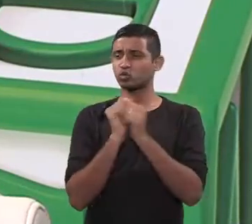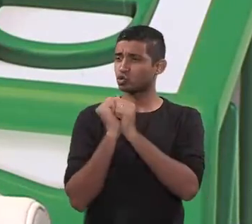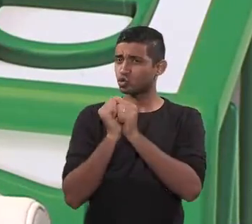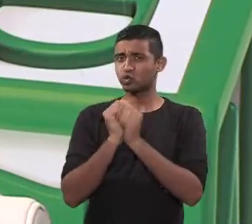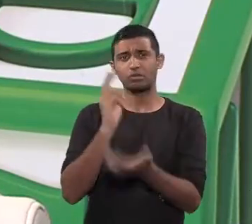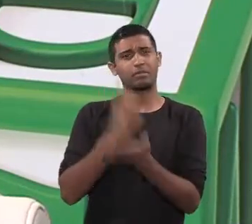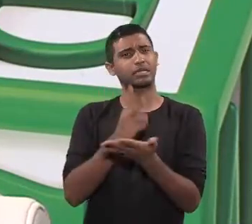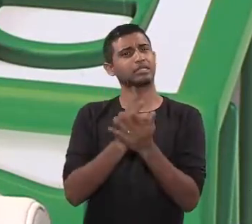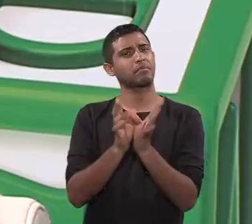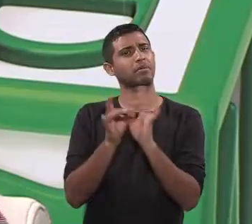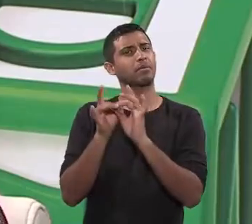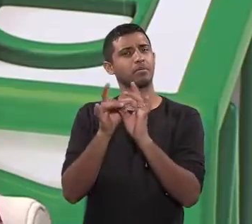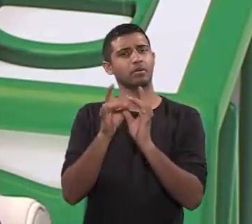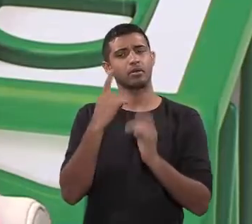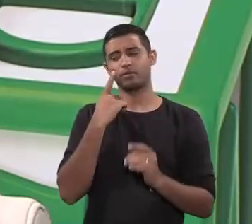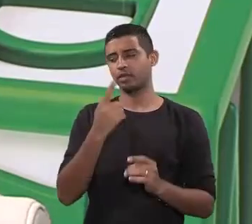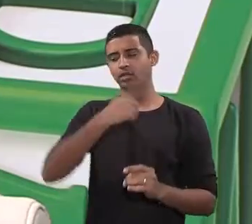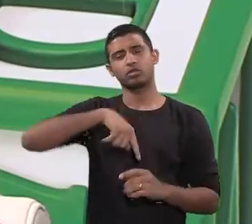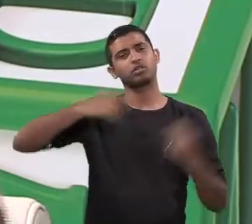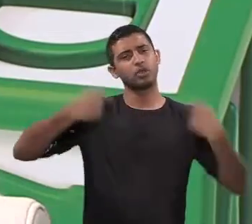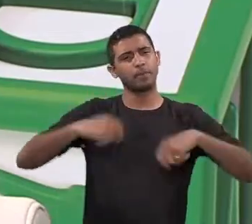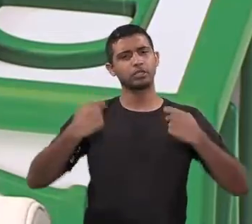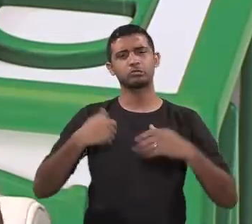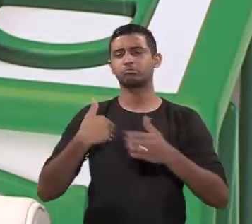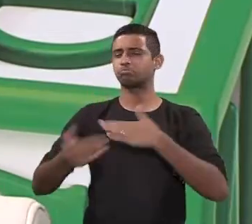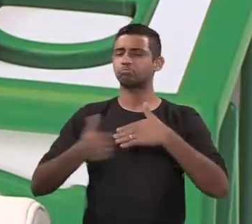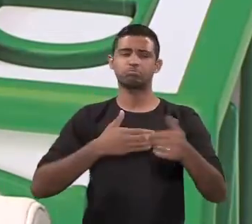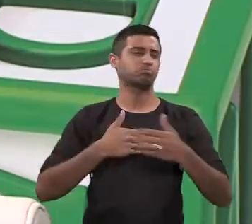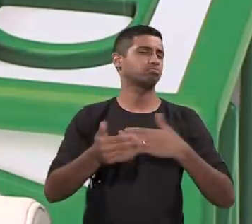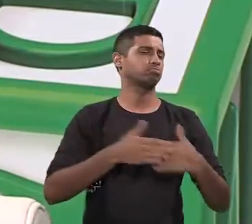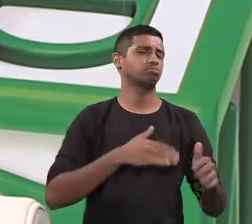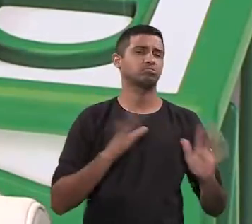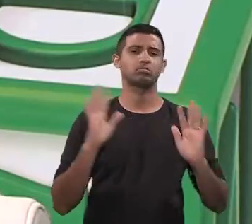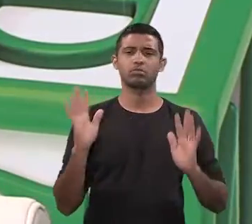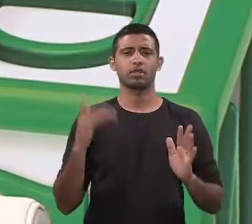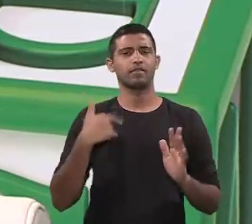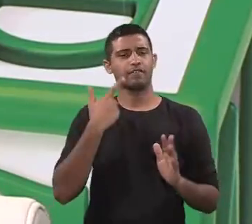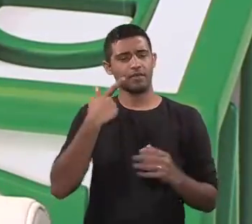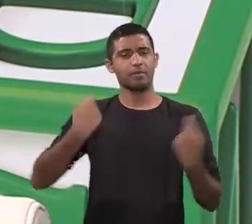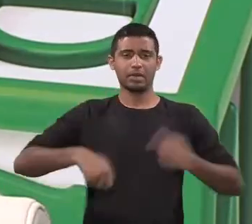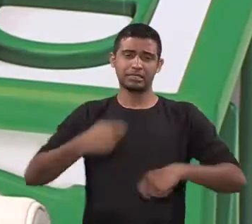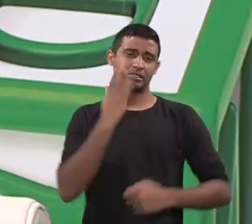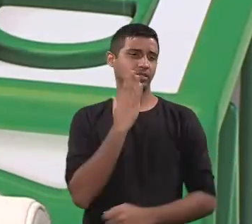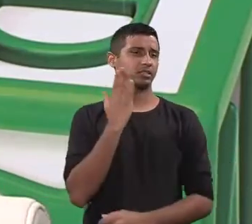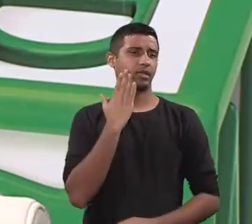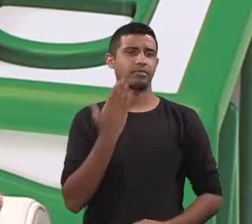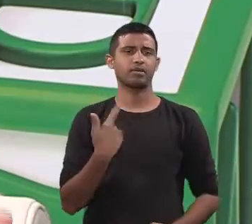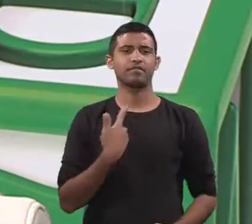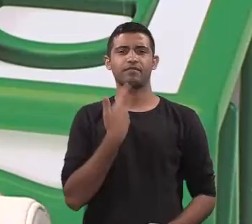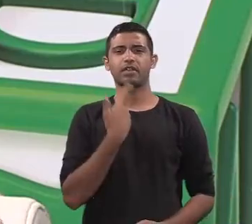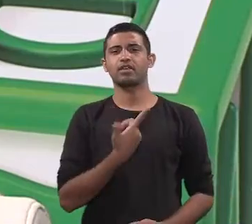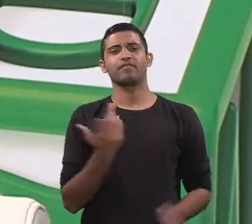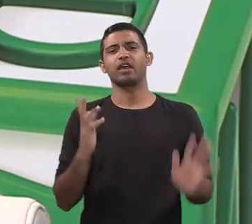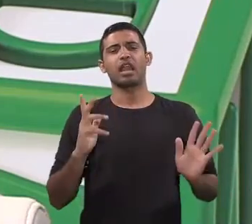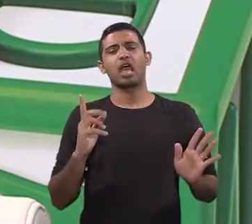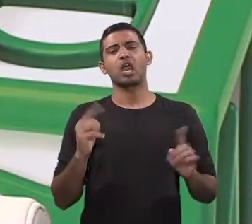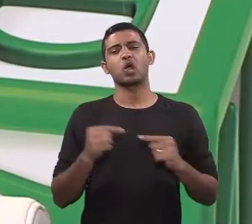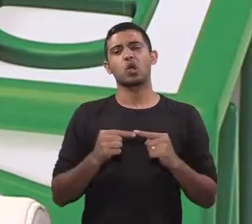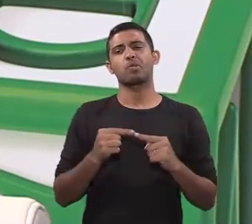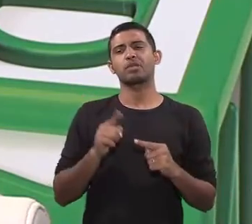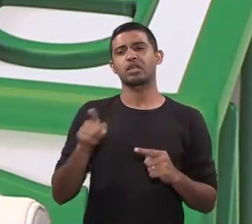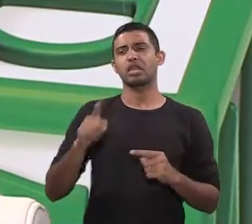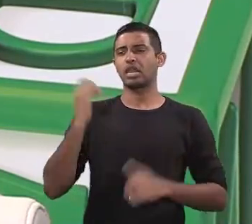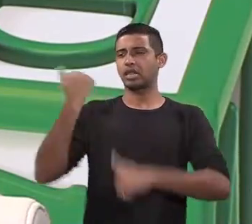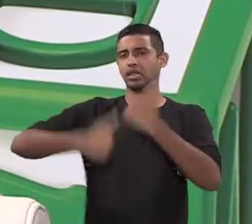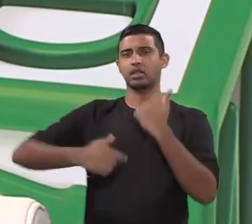precisa andar junto. Nós precisamos que os poderes, seja eles de qual esfera for, entenda isso. Não é para gerar apenas o atleta, é para